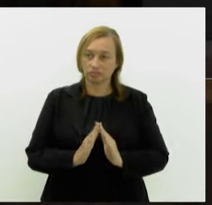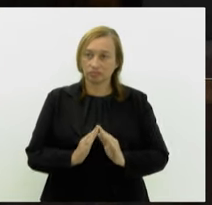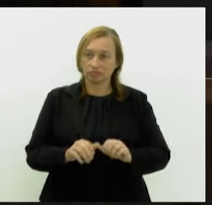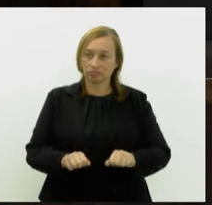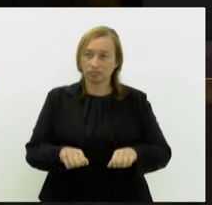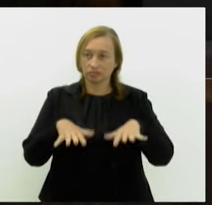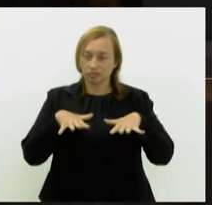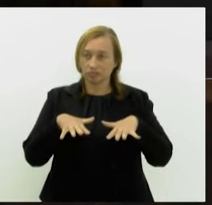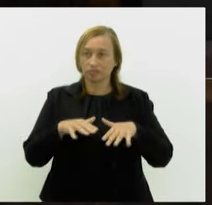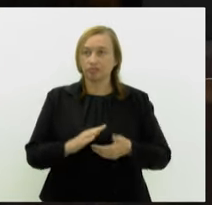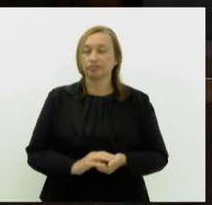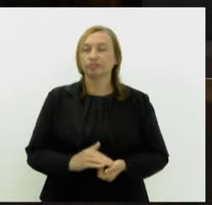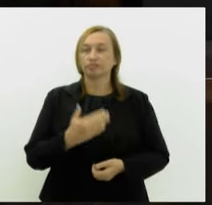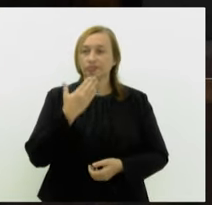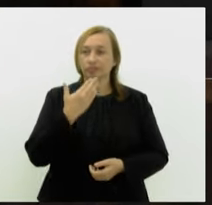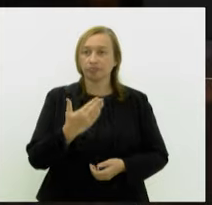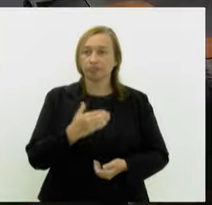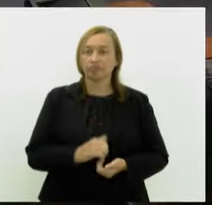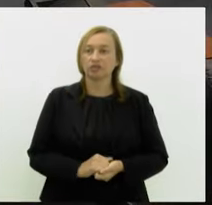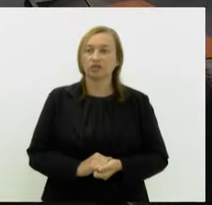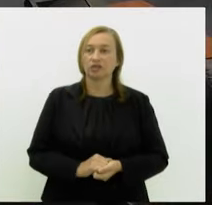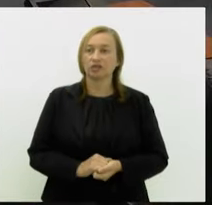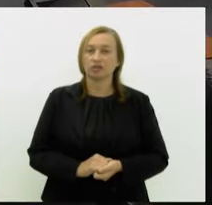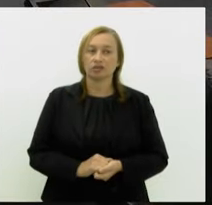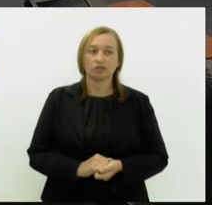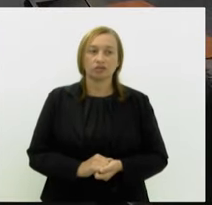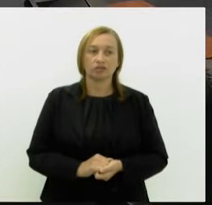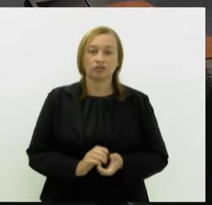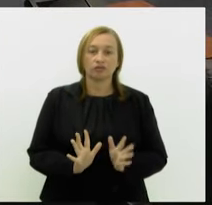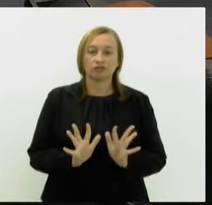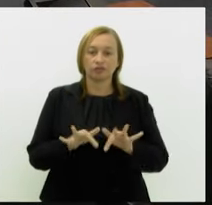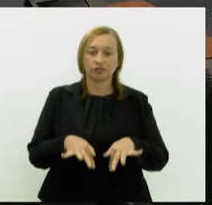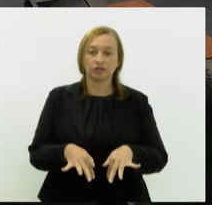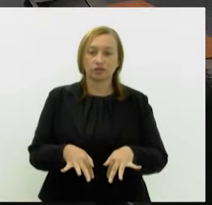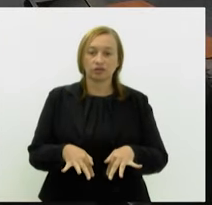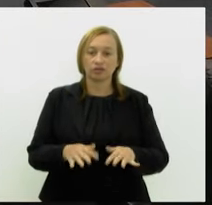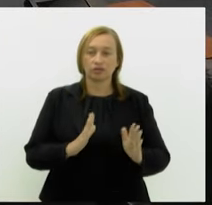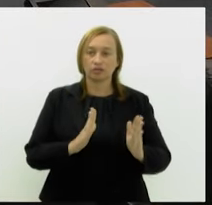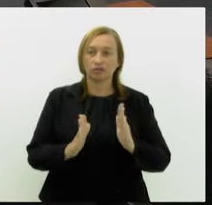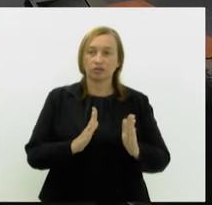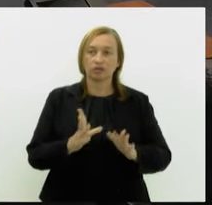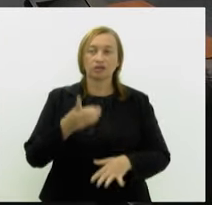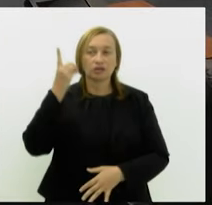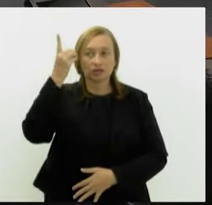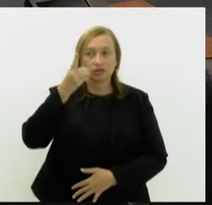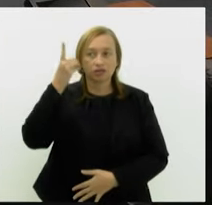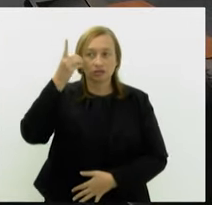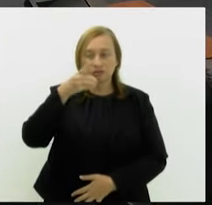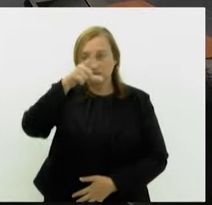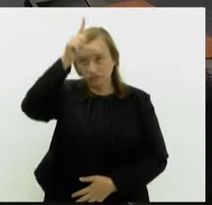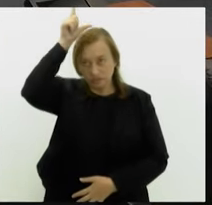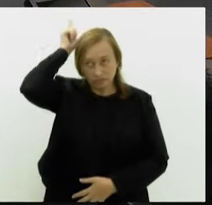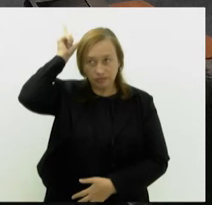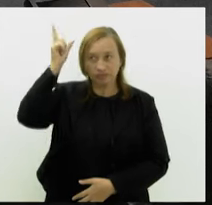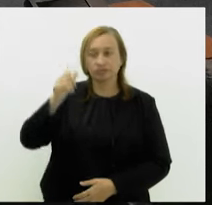sessão, passa-se ao expediente final. Deputado Luiz